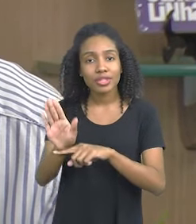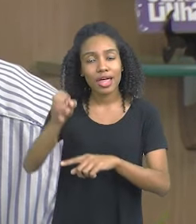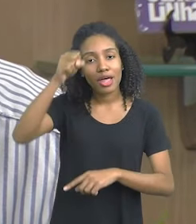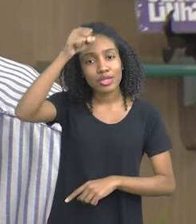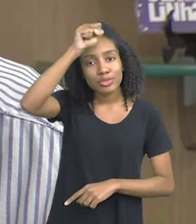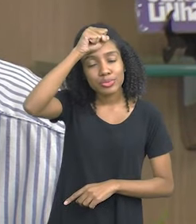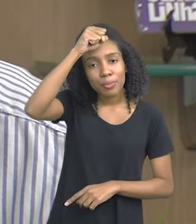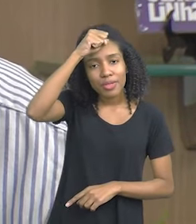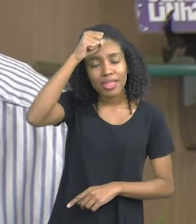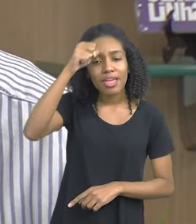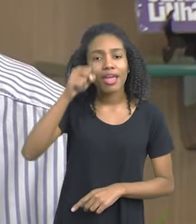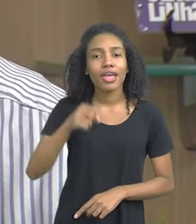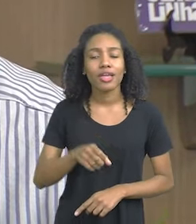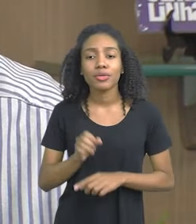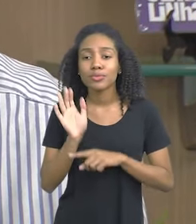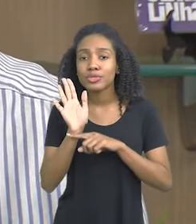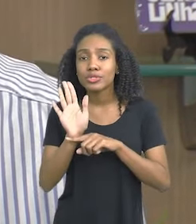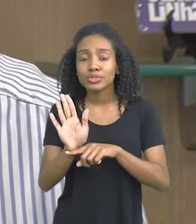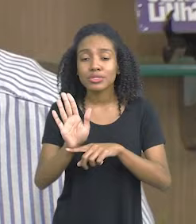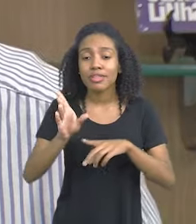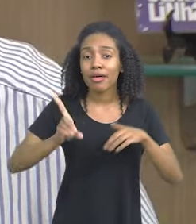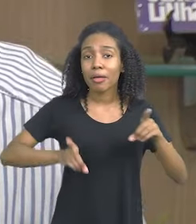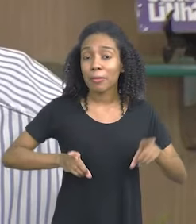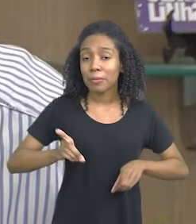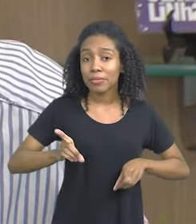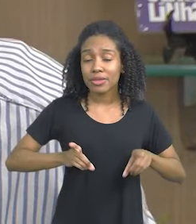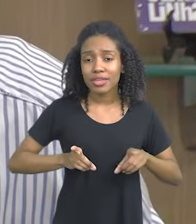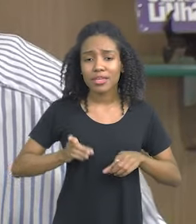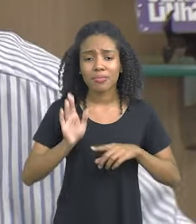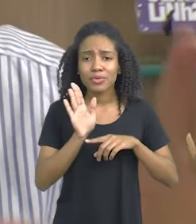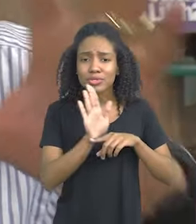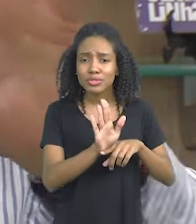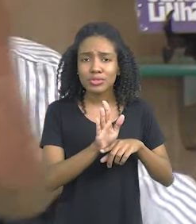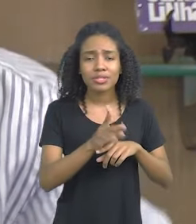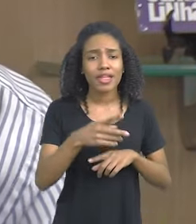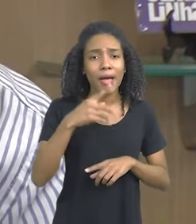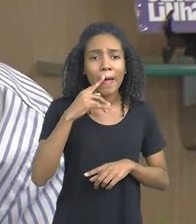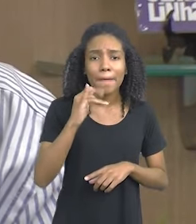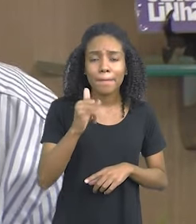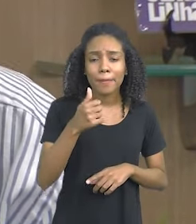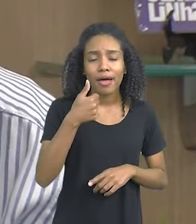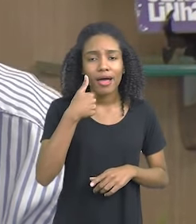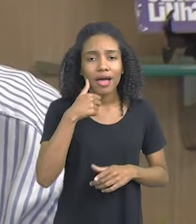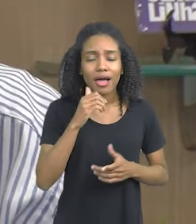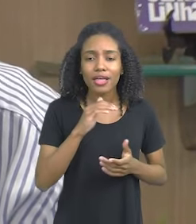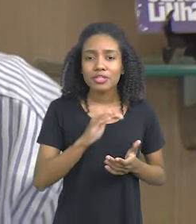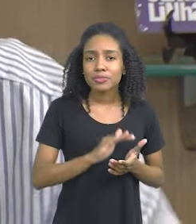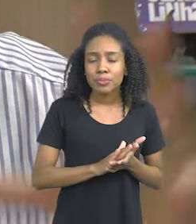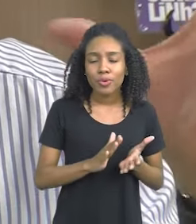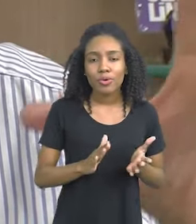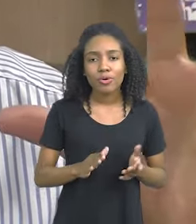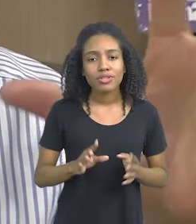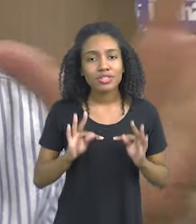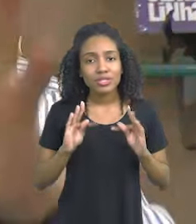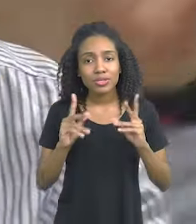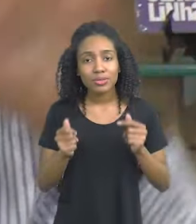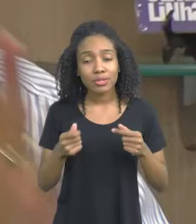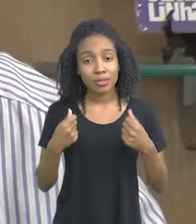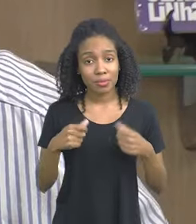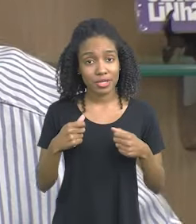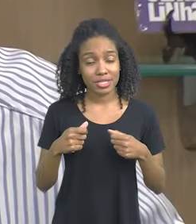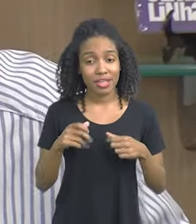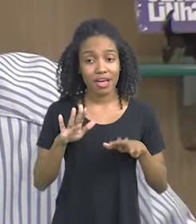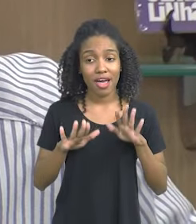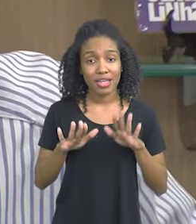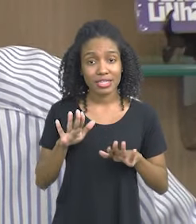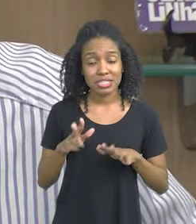seu cunhado, ajudar os pais. Porque o que eu vejo são pessoas que já ficaram ricas, que têm já muito mais